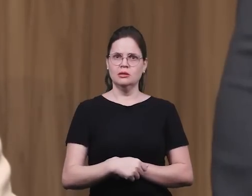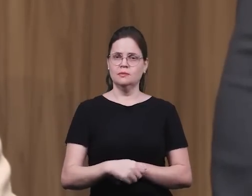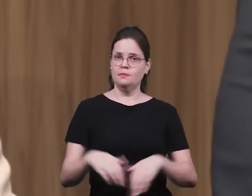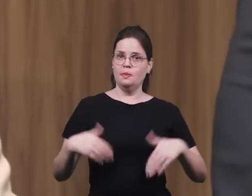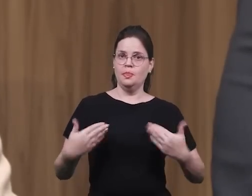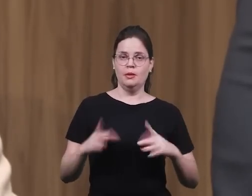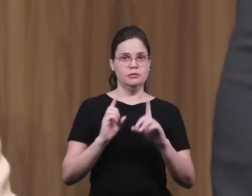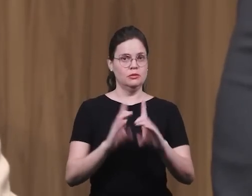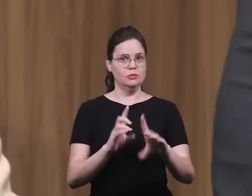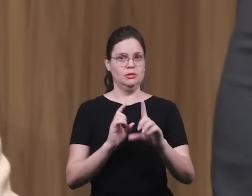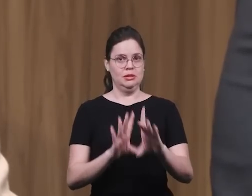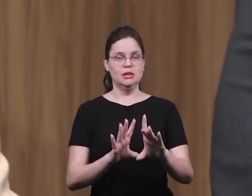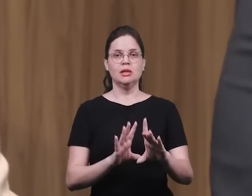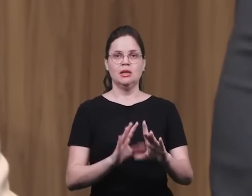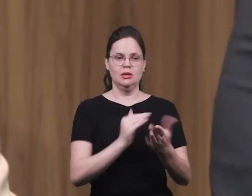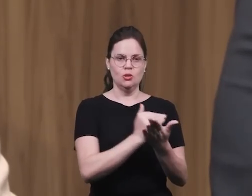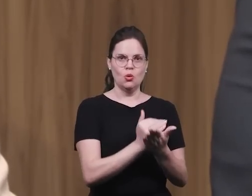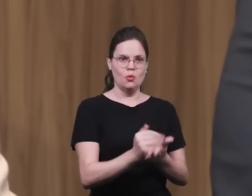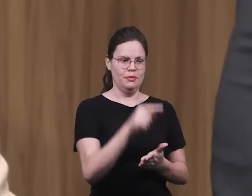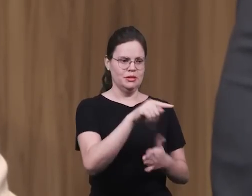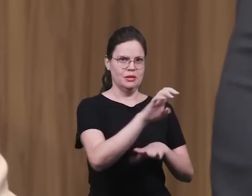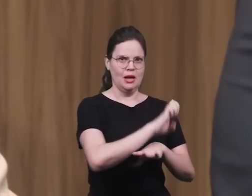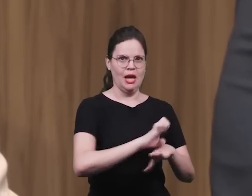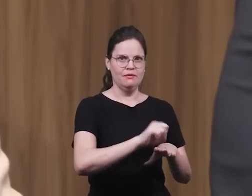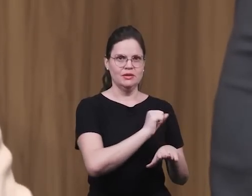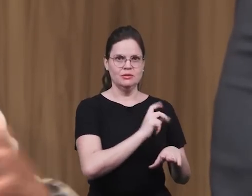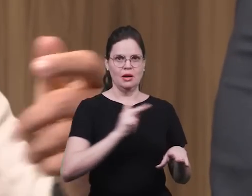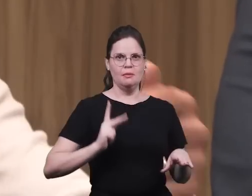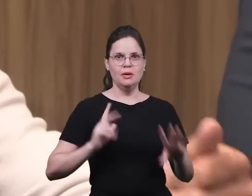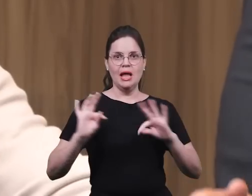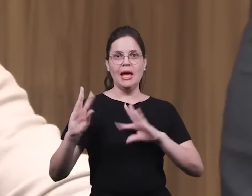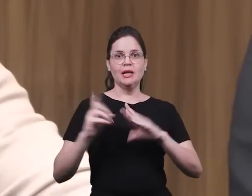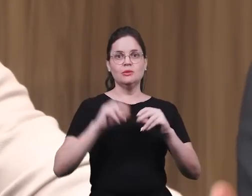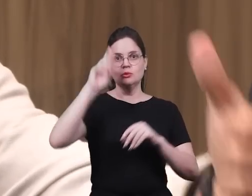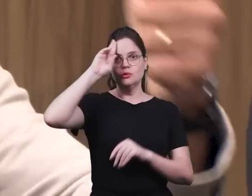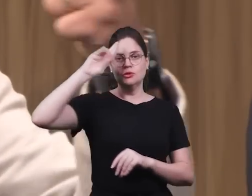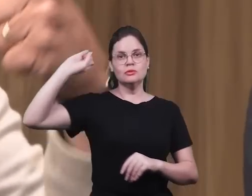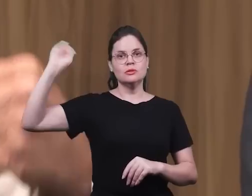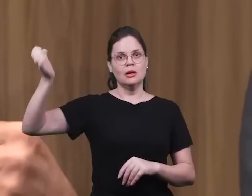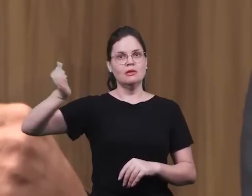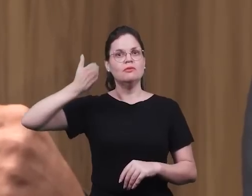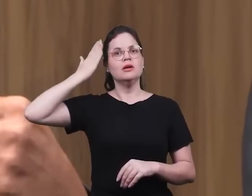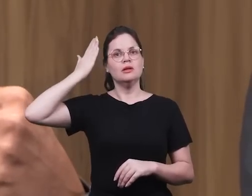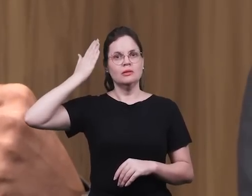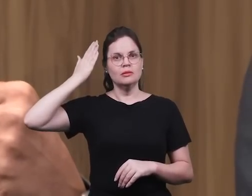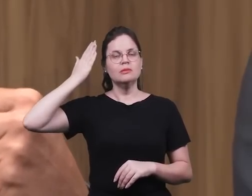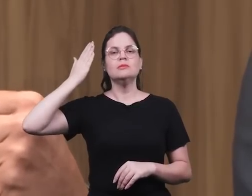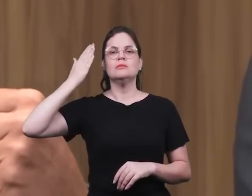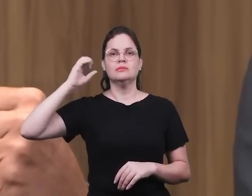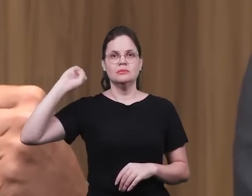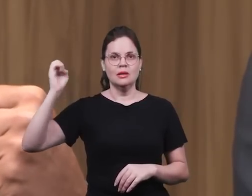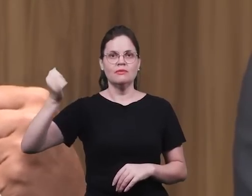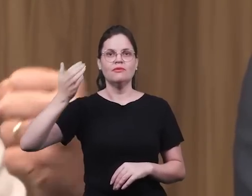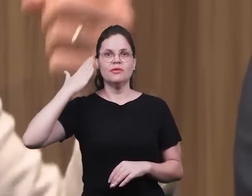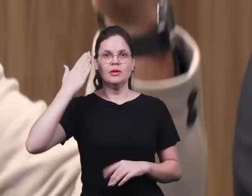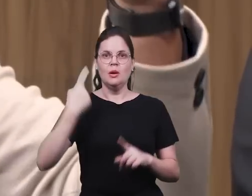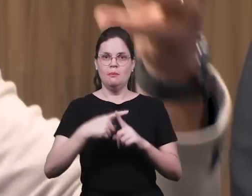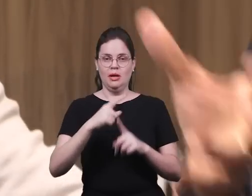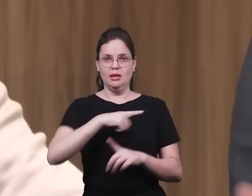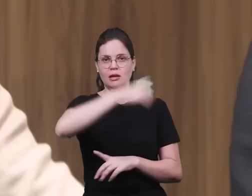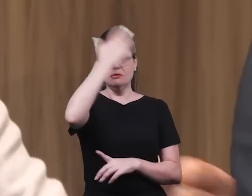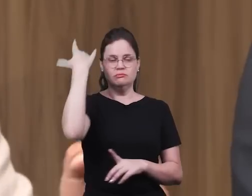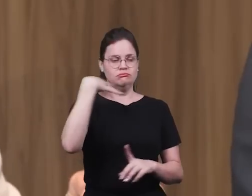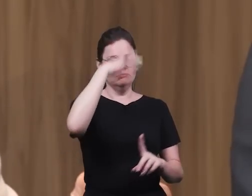a doutrina da igreja, no início dos apóstolos, era aquilo que eles receberam do Senhor por revelação do Espírito Santo. Isso. Quando eles